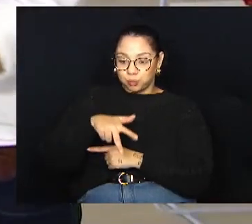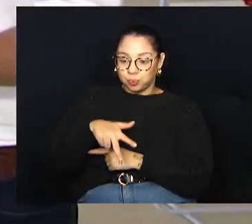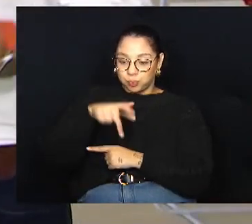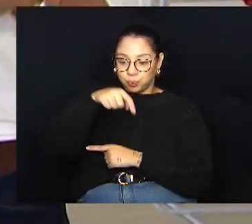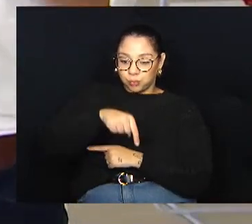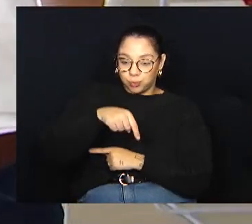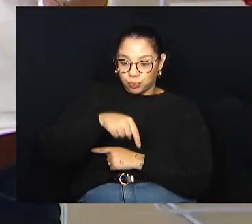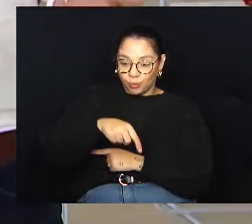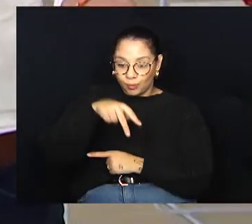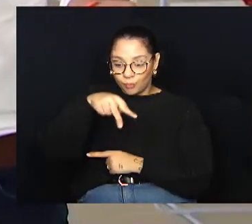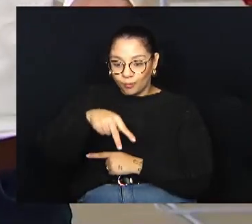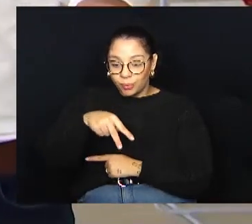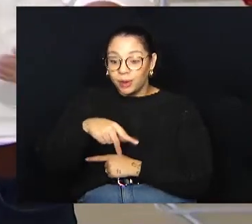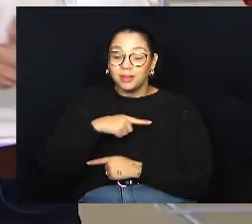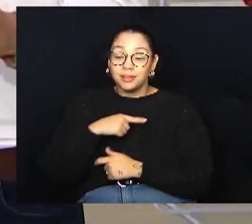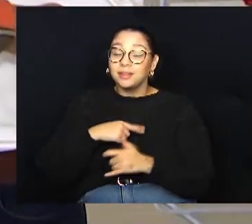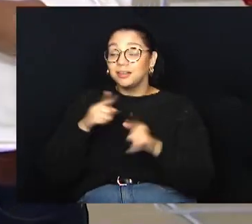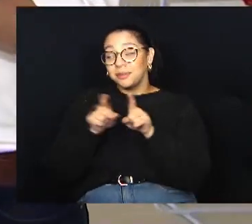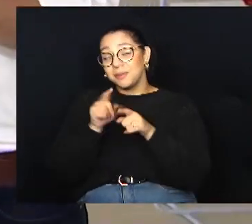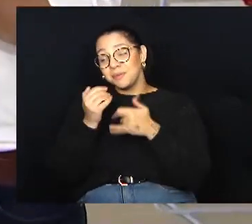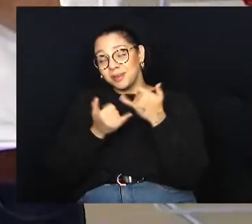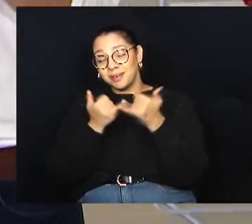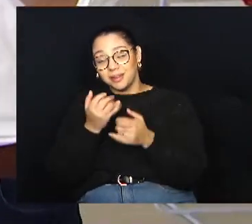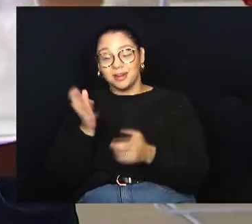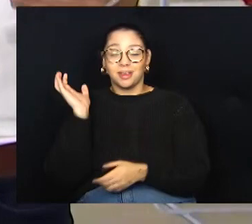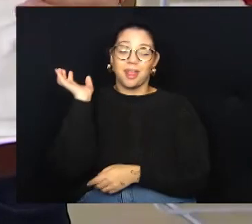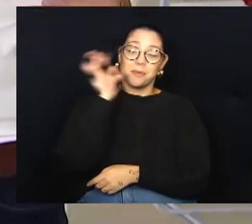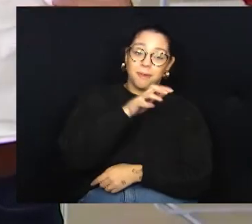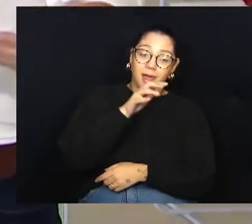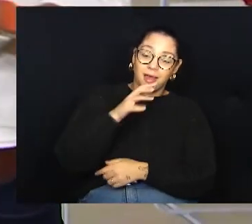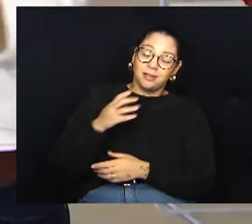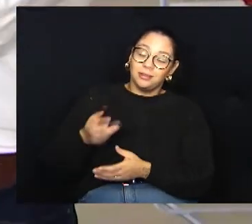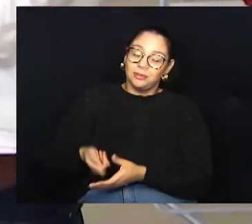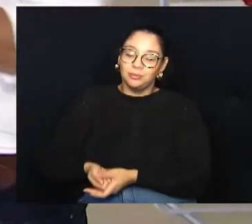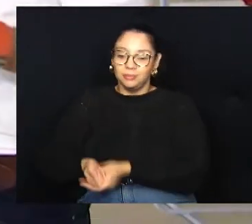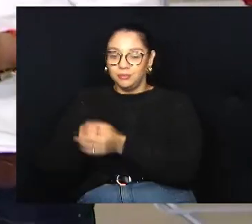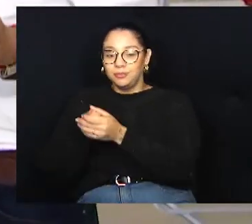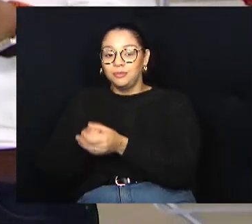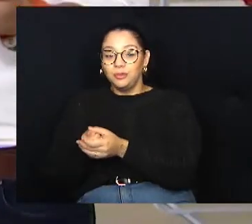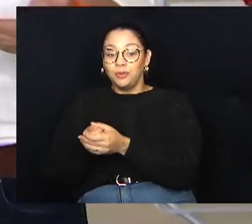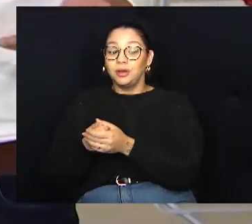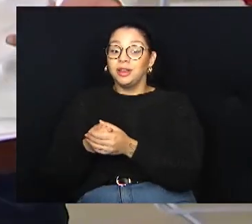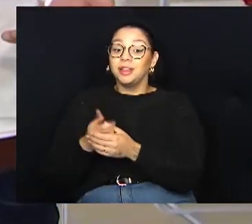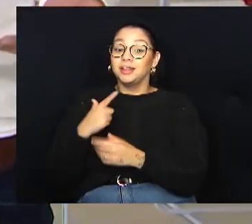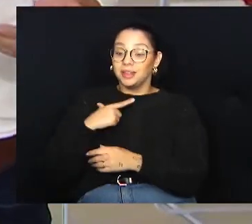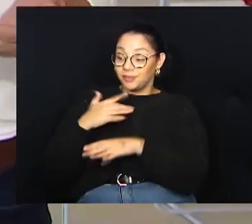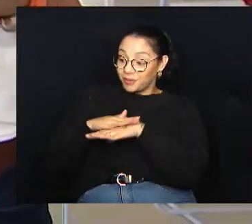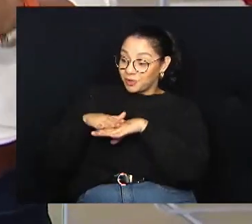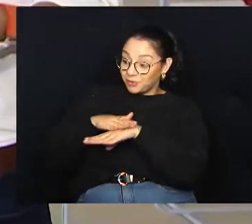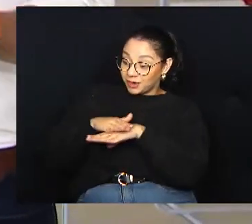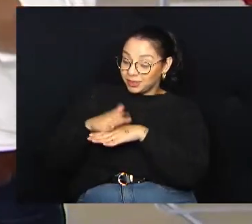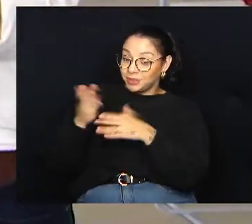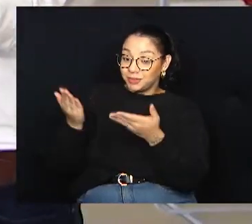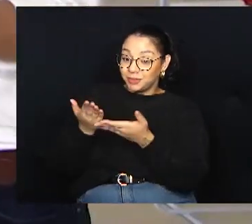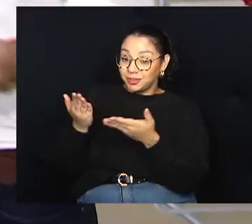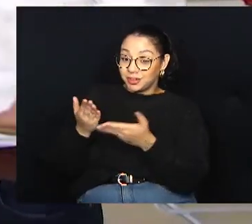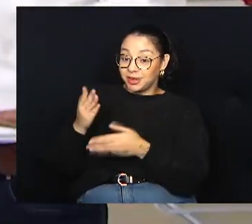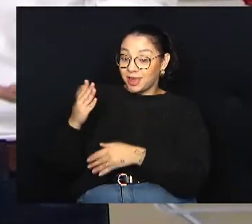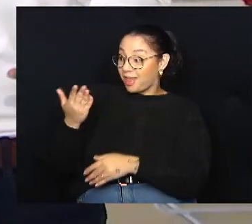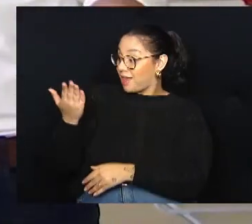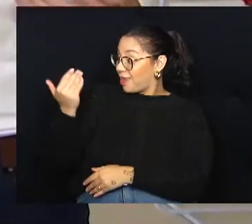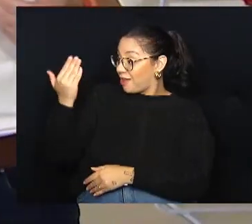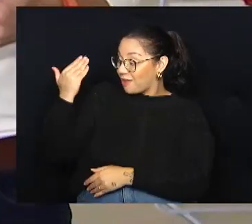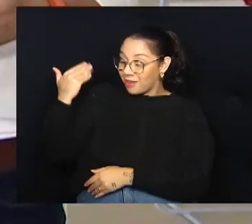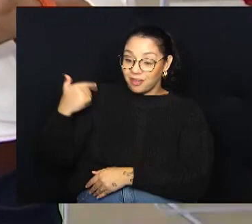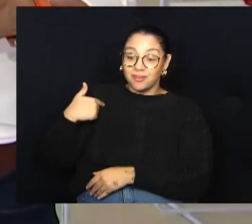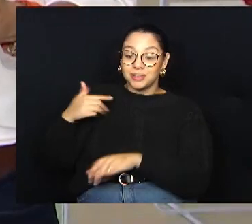a queimada, o vôlei, retomar essas brincadeiras. A gente conversando aqui, a gente estava falando da minha infância, que eu conto muito para